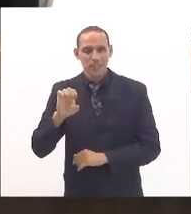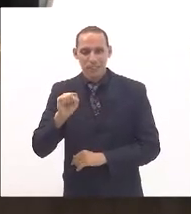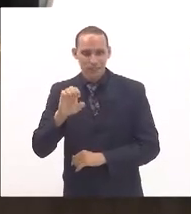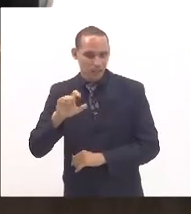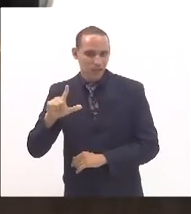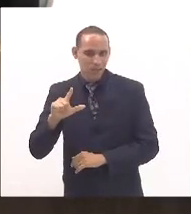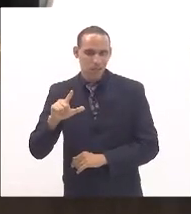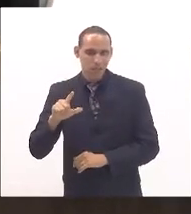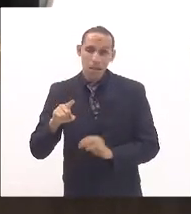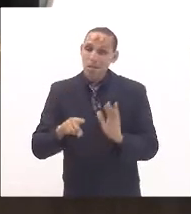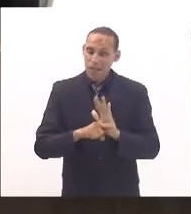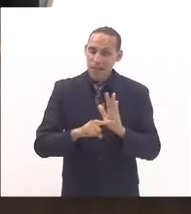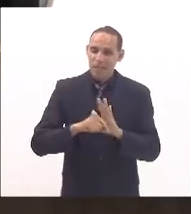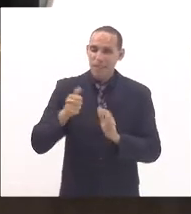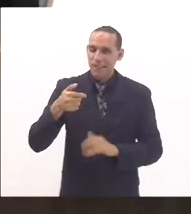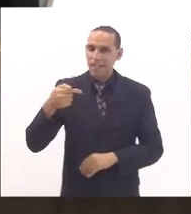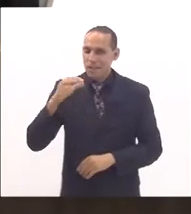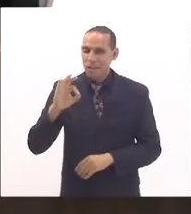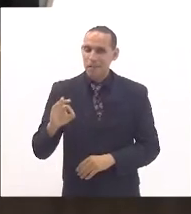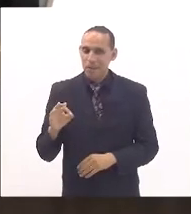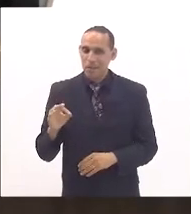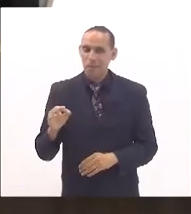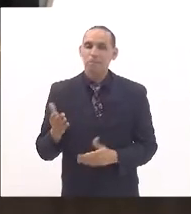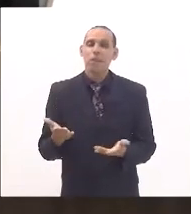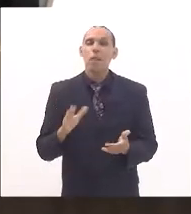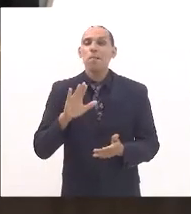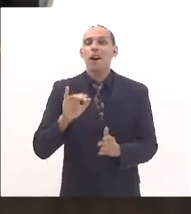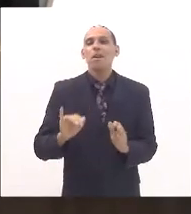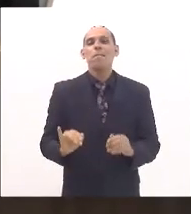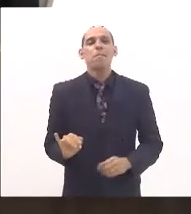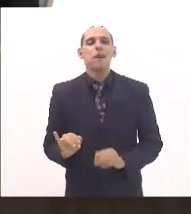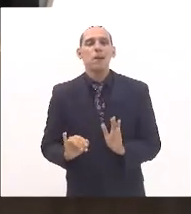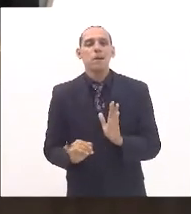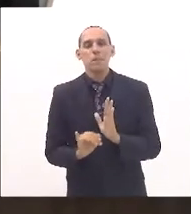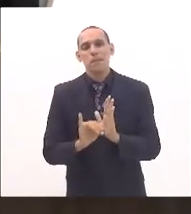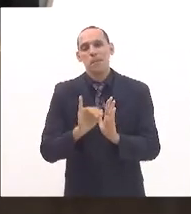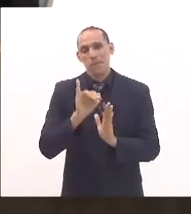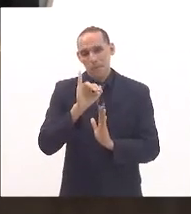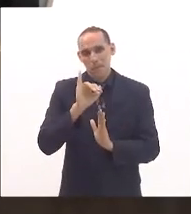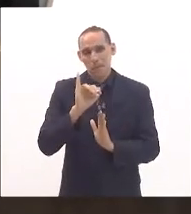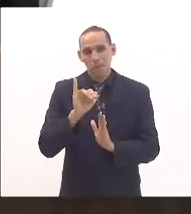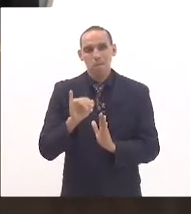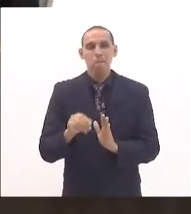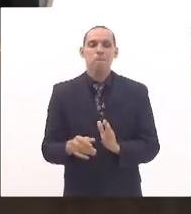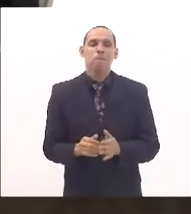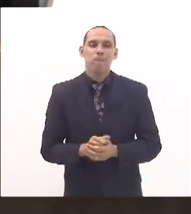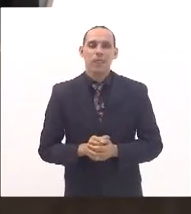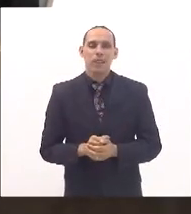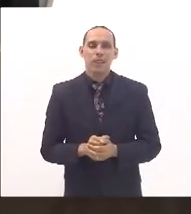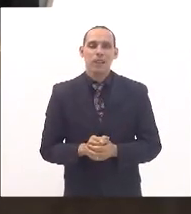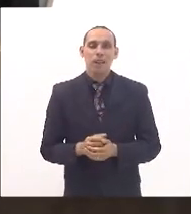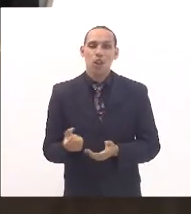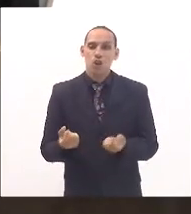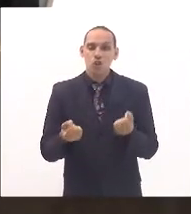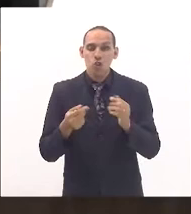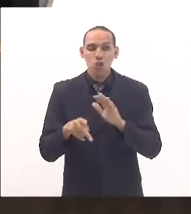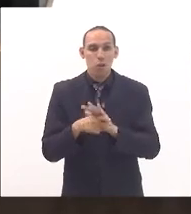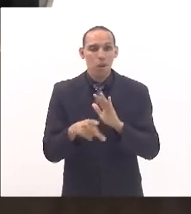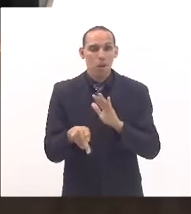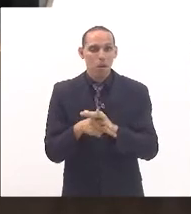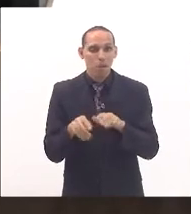17, a inflação dos custos do transporte, os custos dos